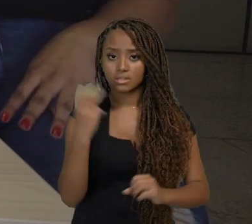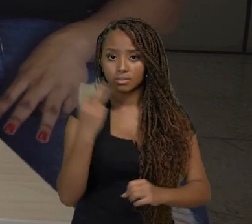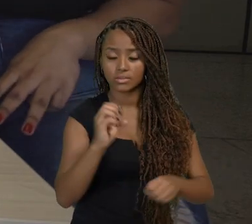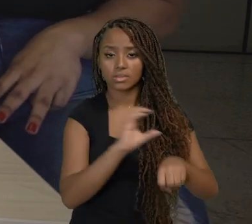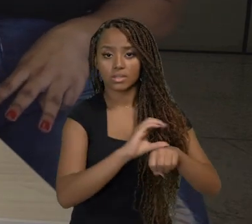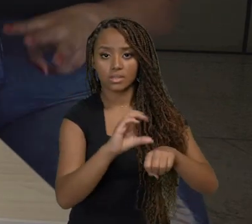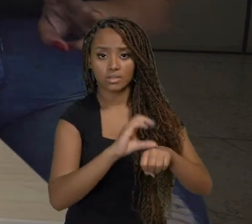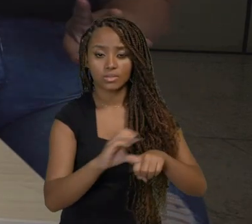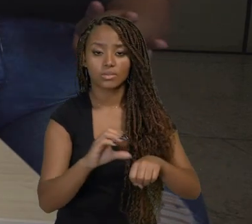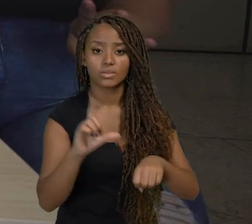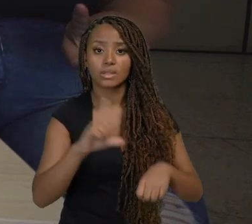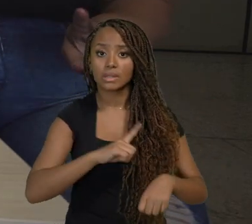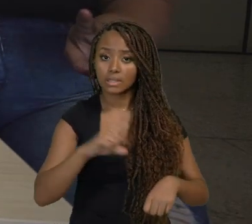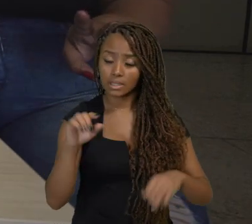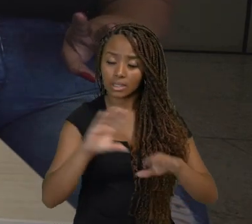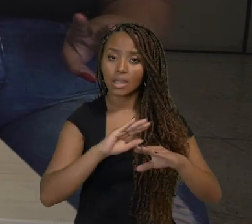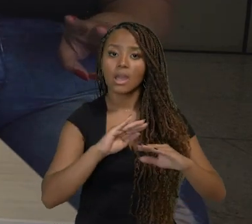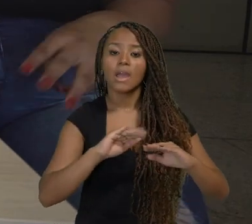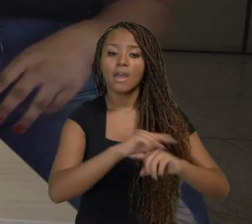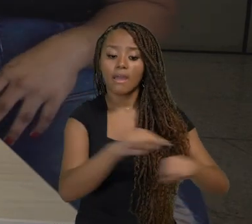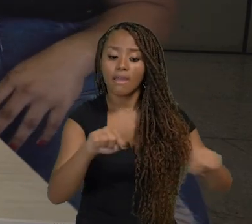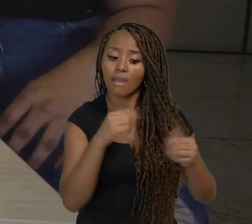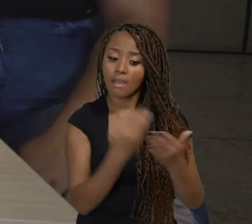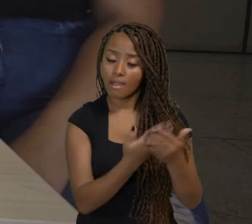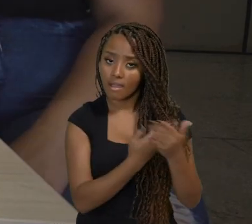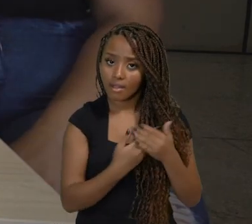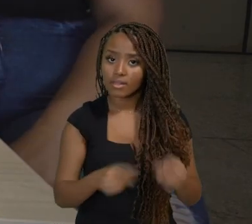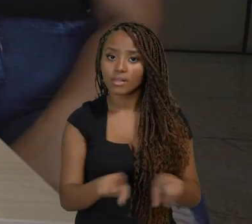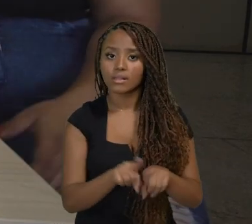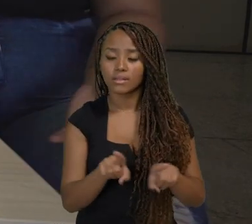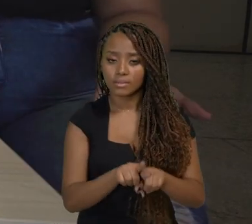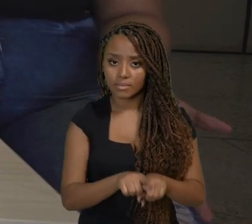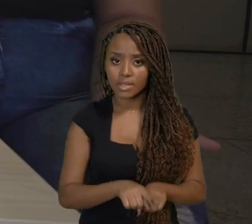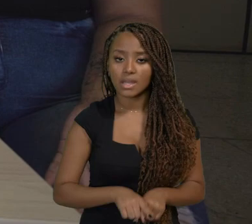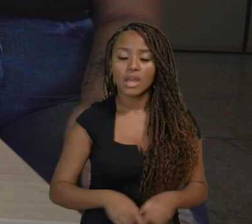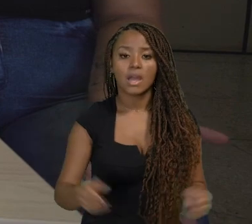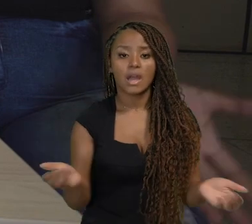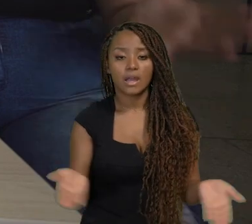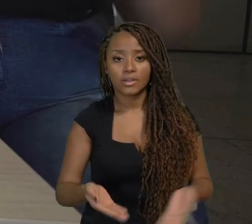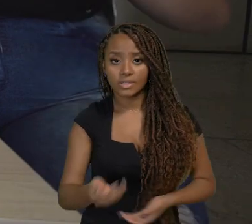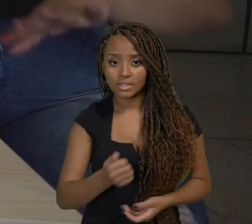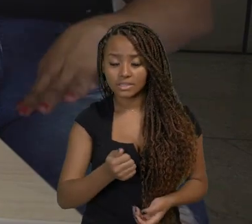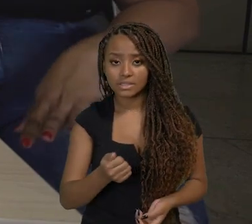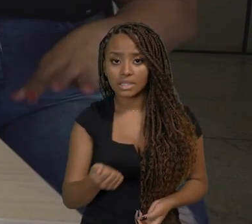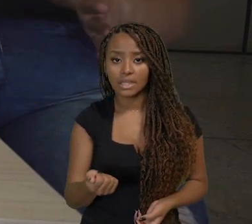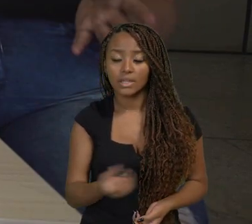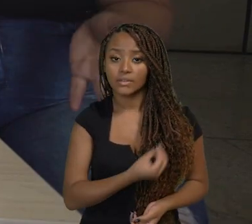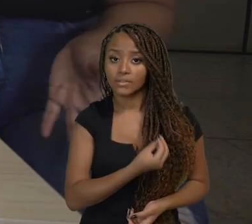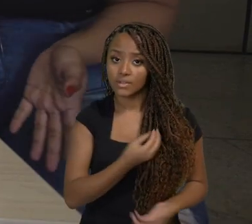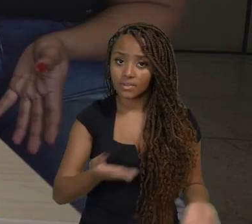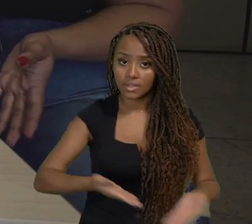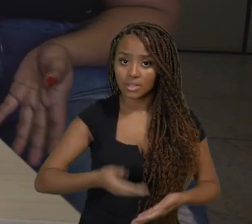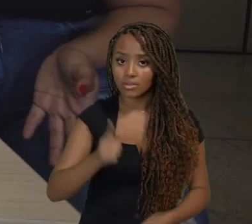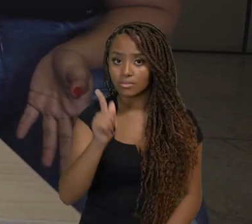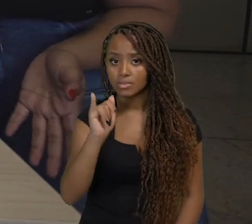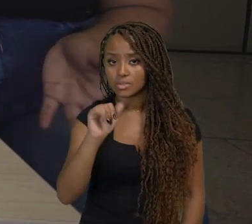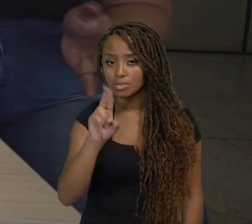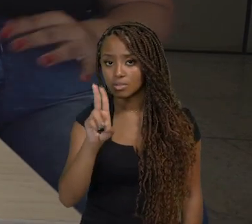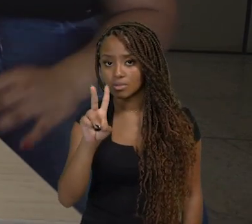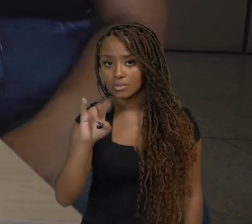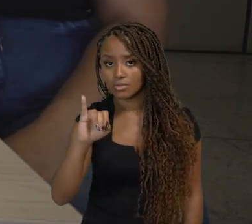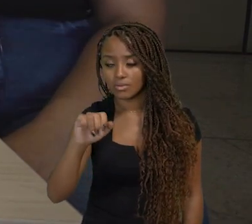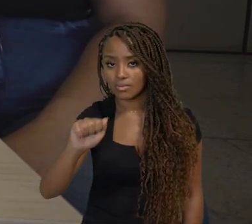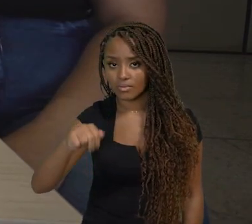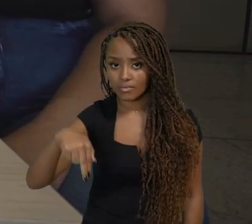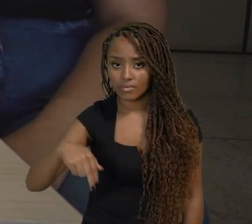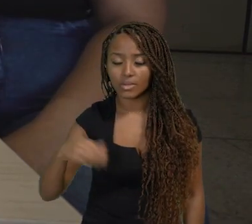dos três cursos, onde tem aula também, né? Nós estamos aqui com o Gilvan Duarte, que está como coordenador substituto